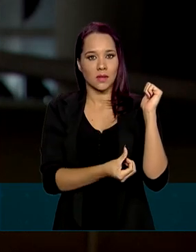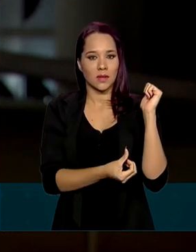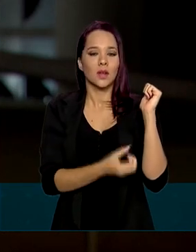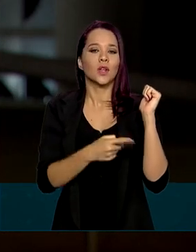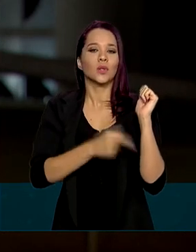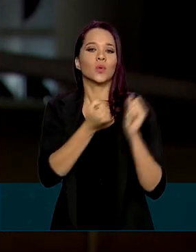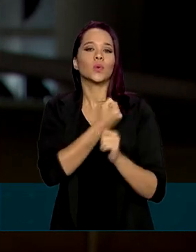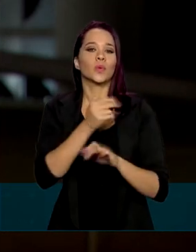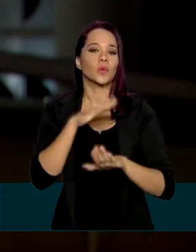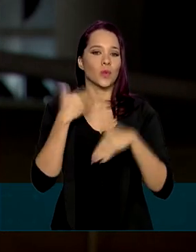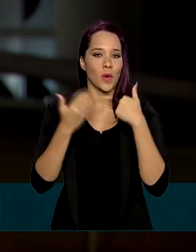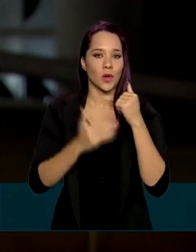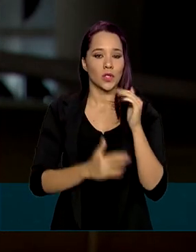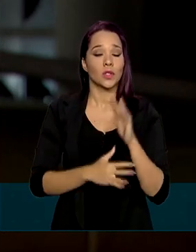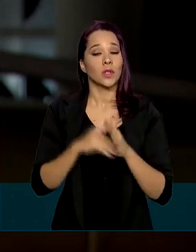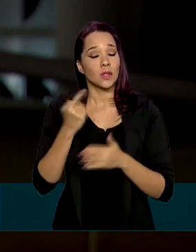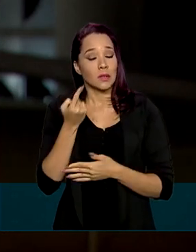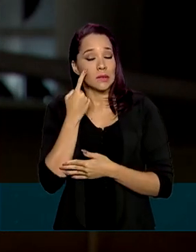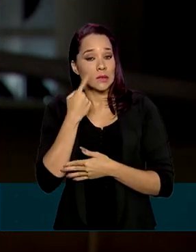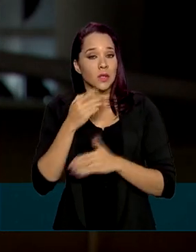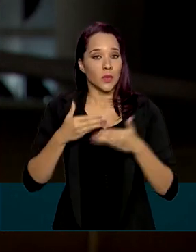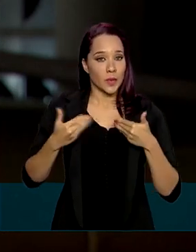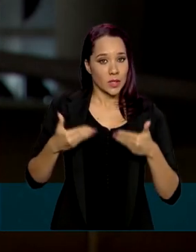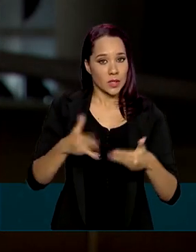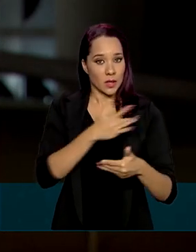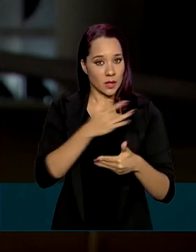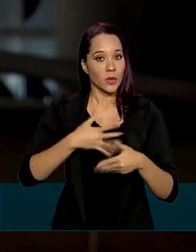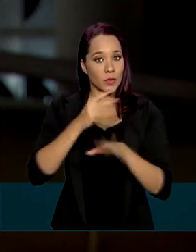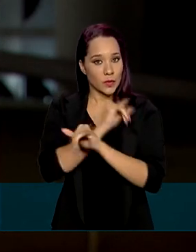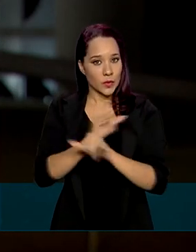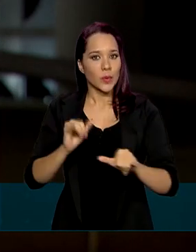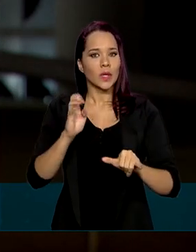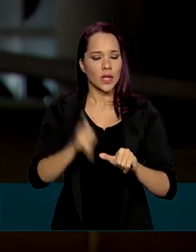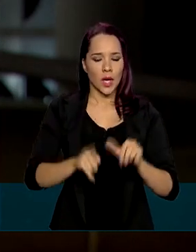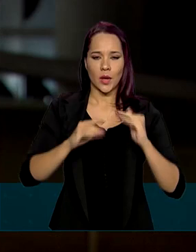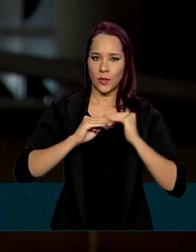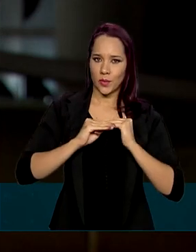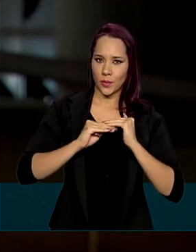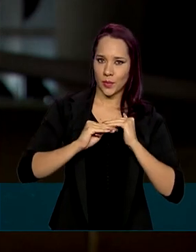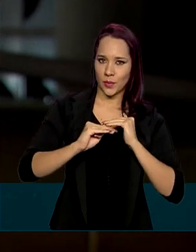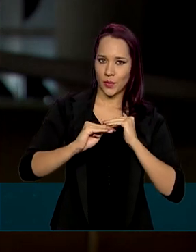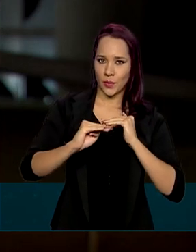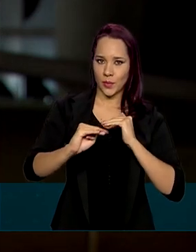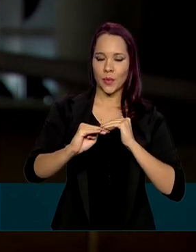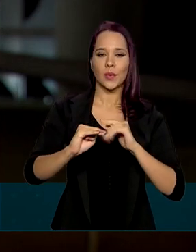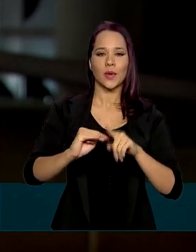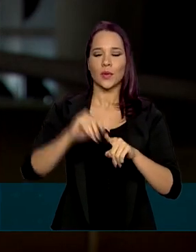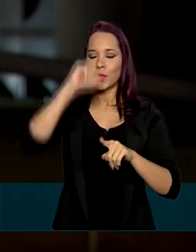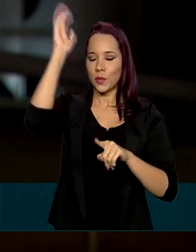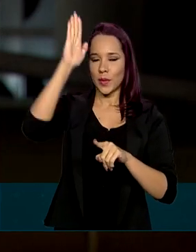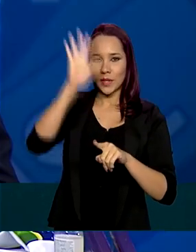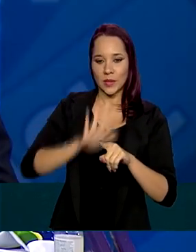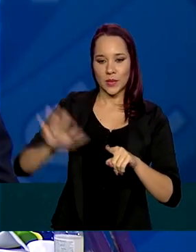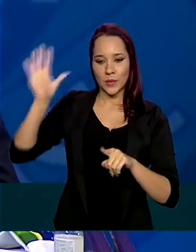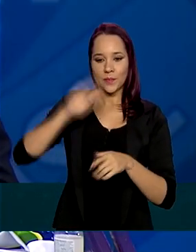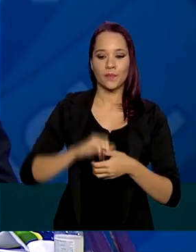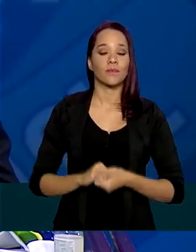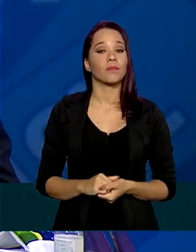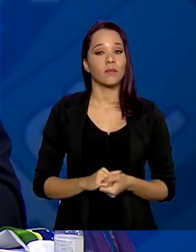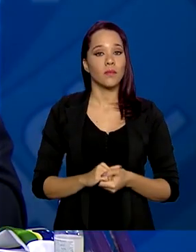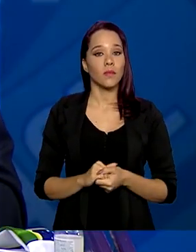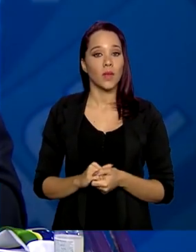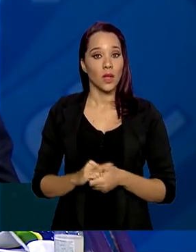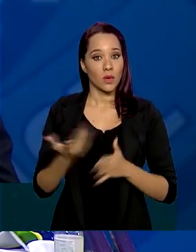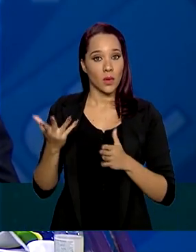número de mortos. E a tendência, segundo o Ministério da Saúde, é a estabilização dos casos em todo o país. Os últimos